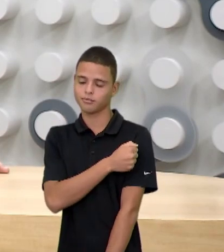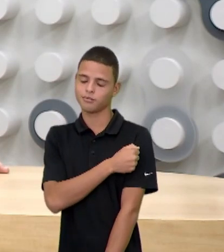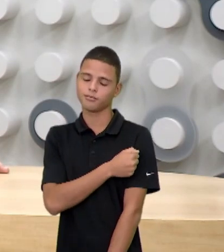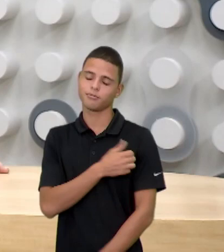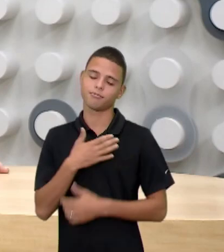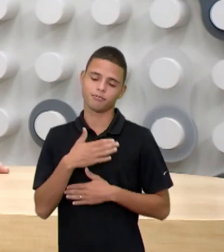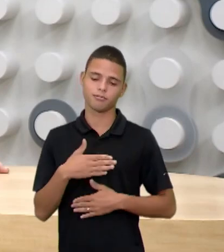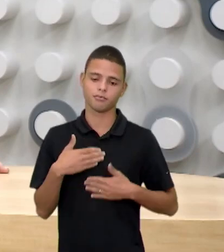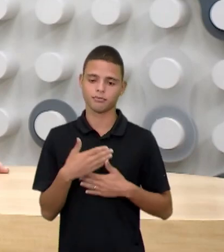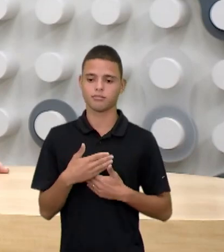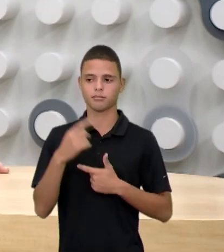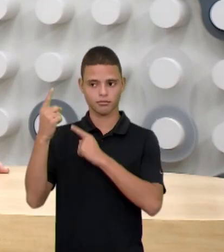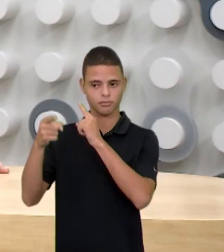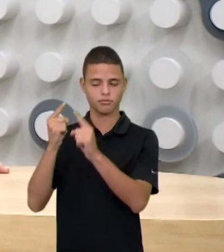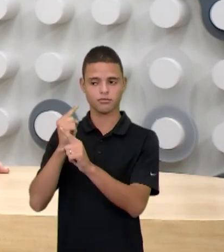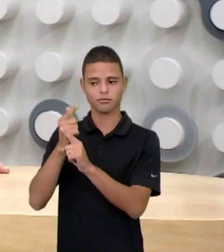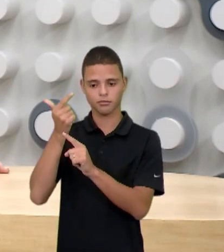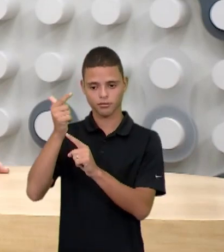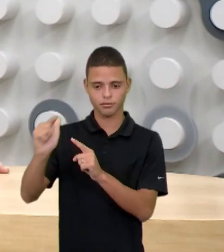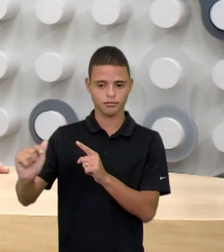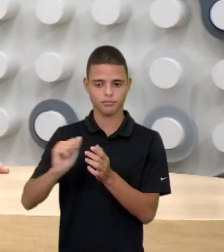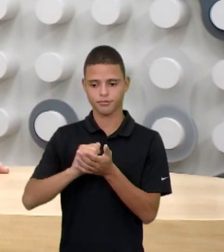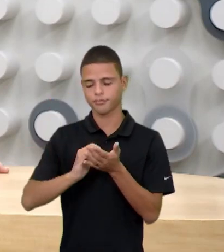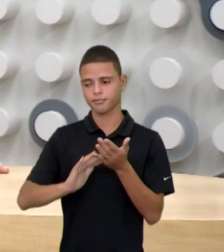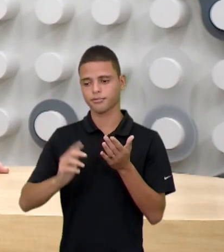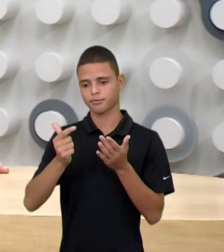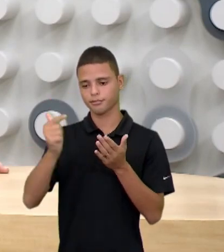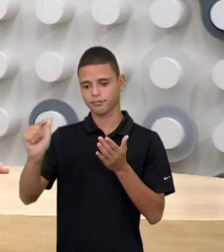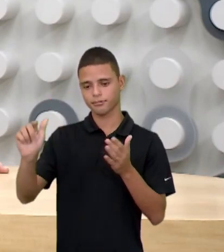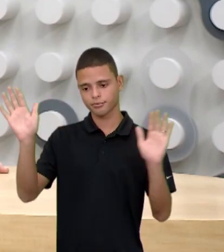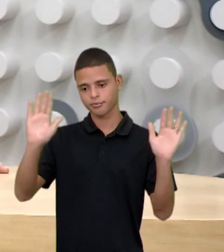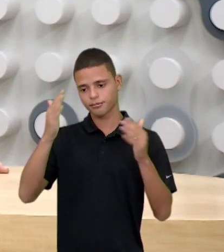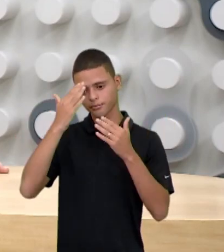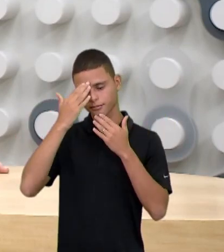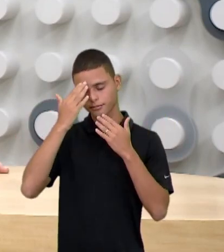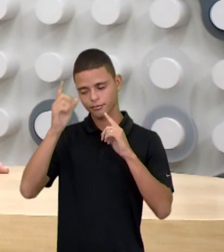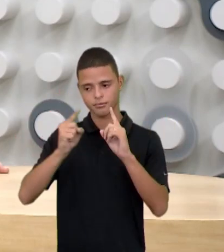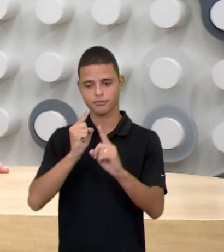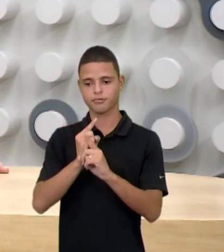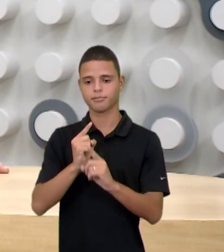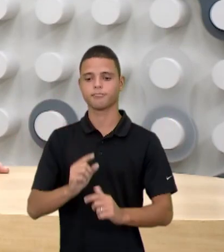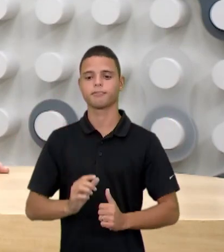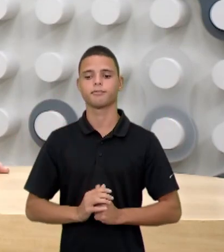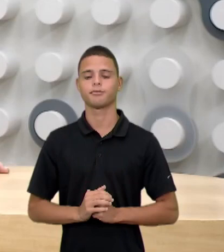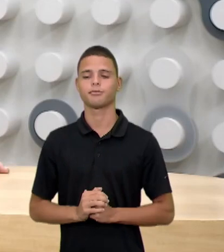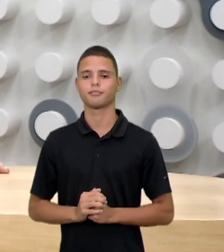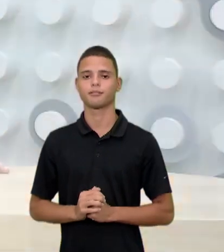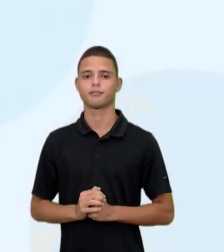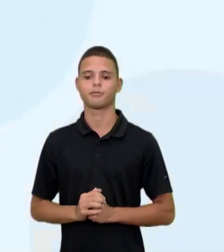e teremos aí outras atividades para nos encontrarmos. Então, valeu e até a próxima.